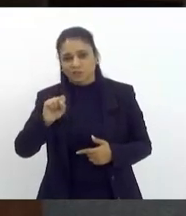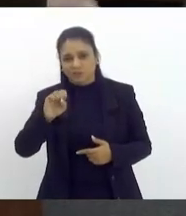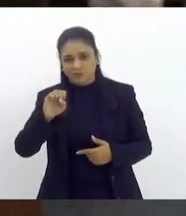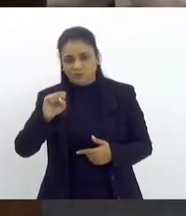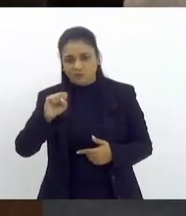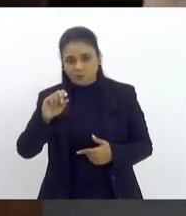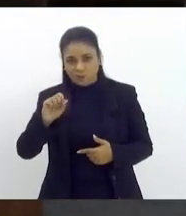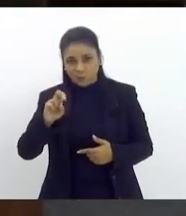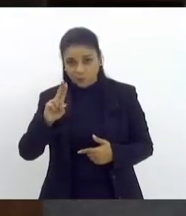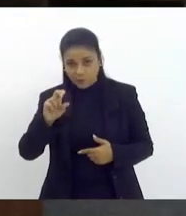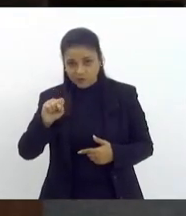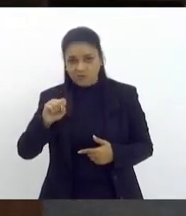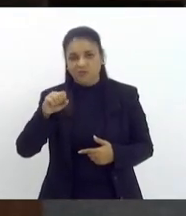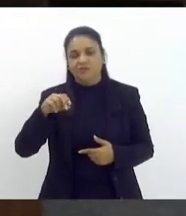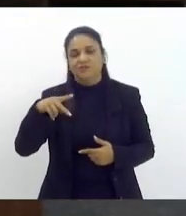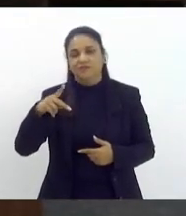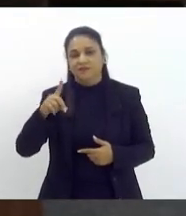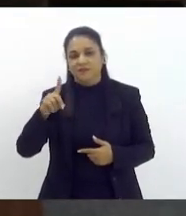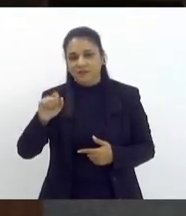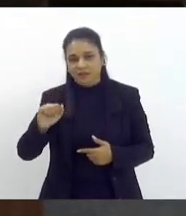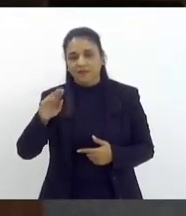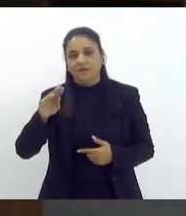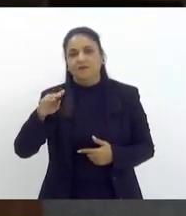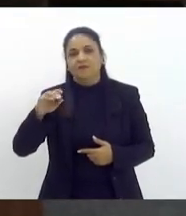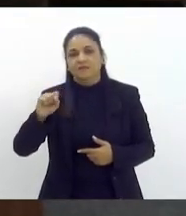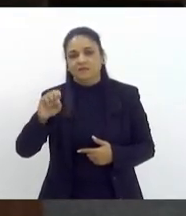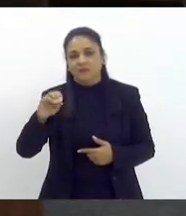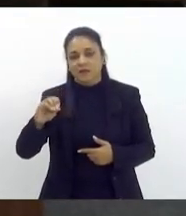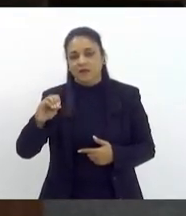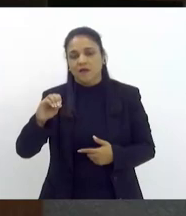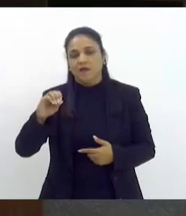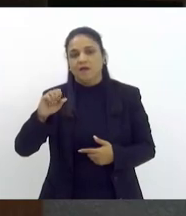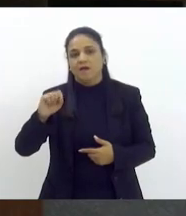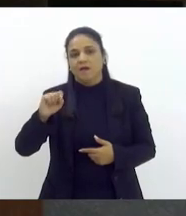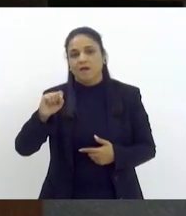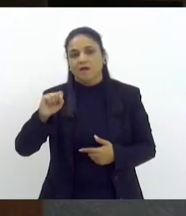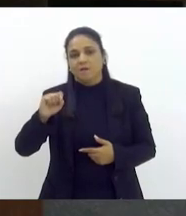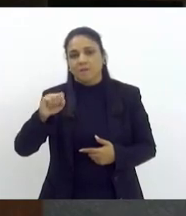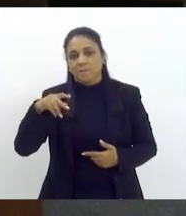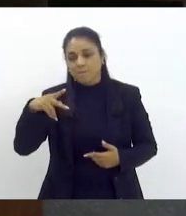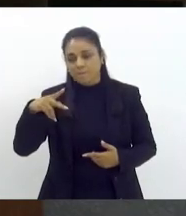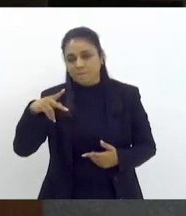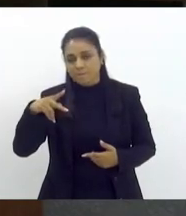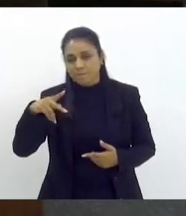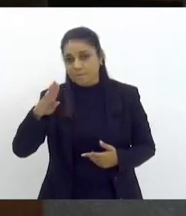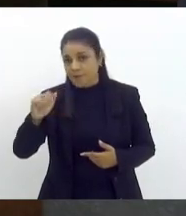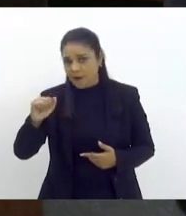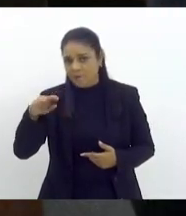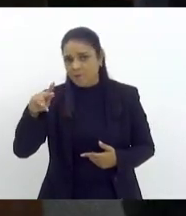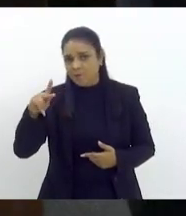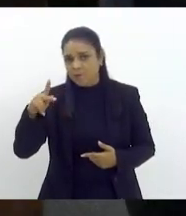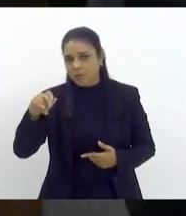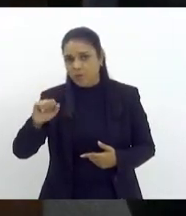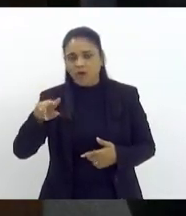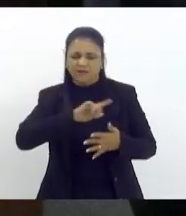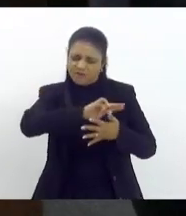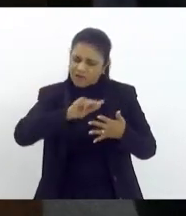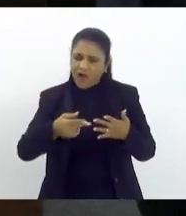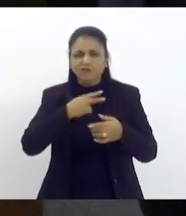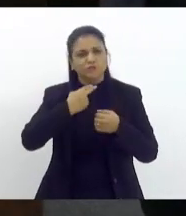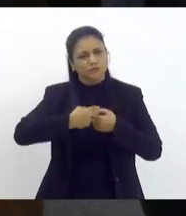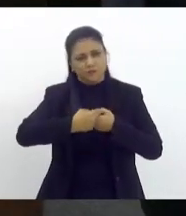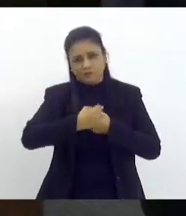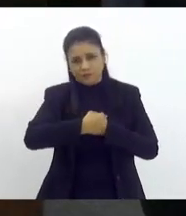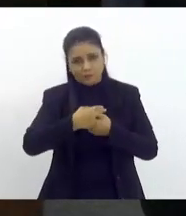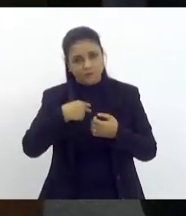pocciúncula São José de Ubá e varre-sai são municípios sua presidente que até o prezado momento não se inscreveram